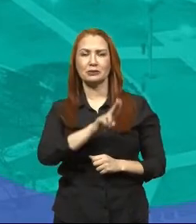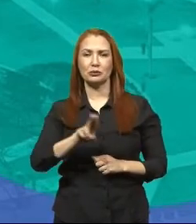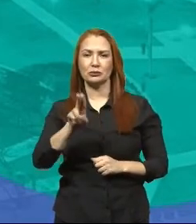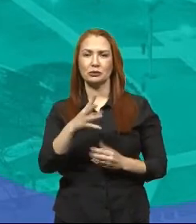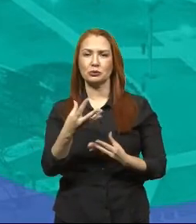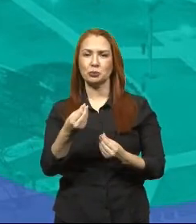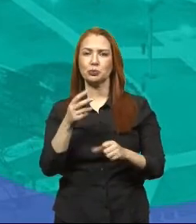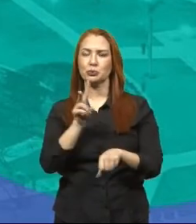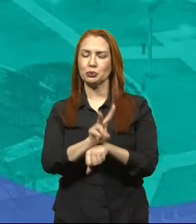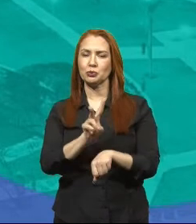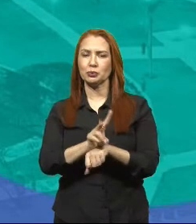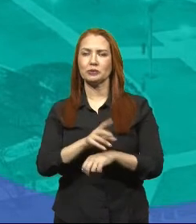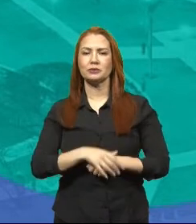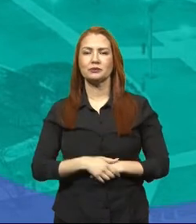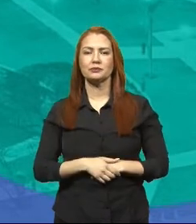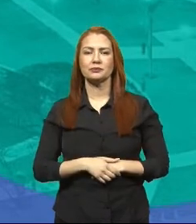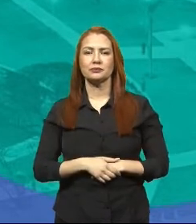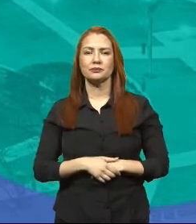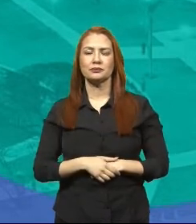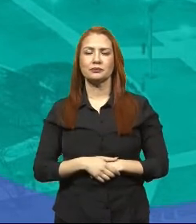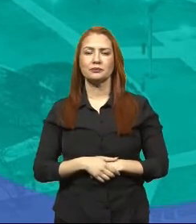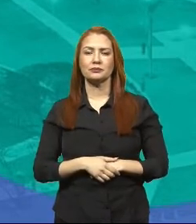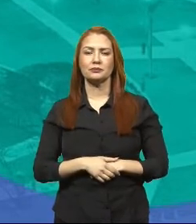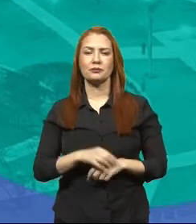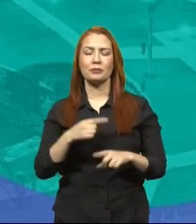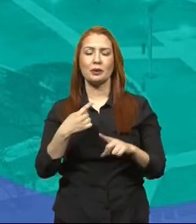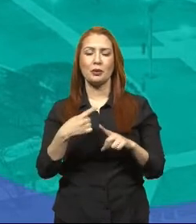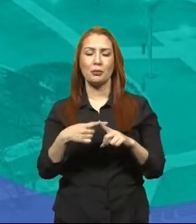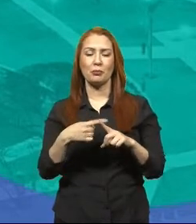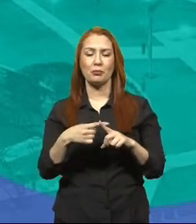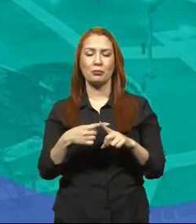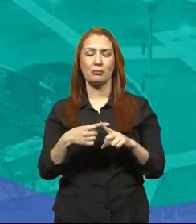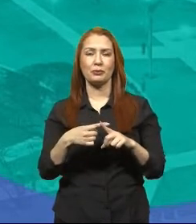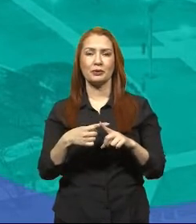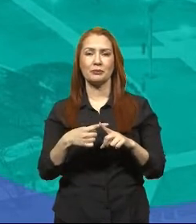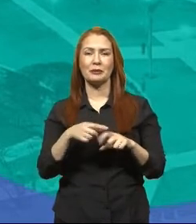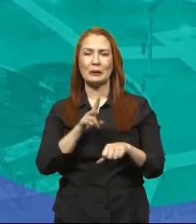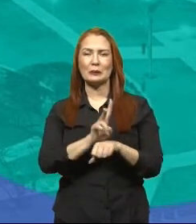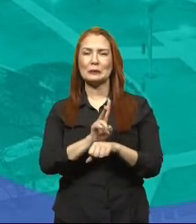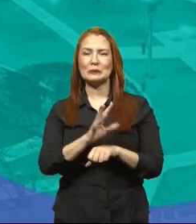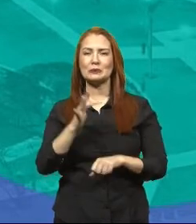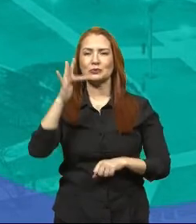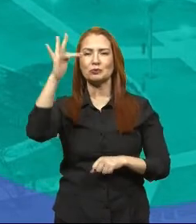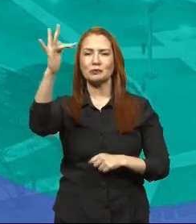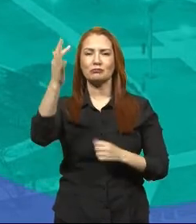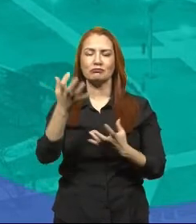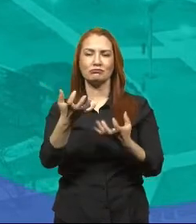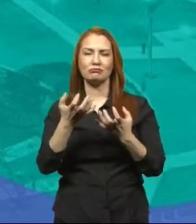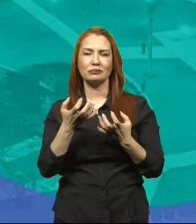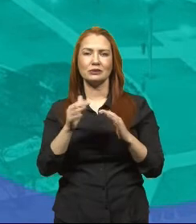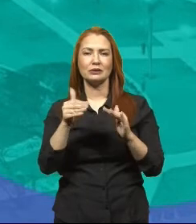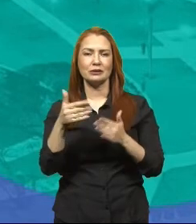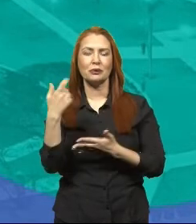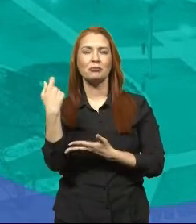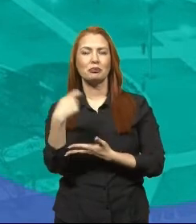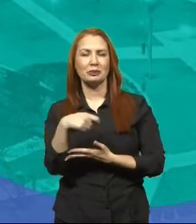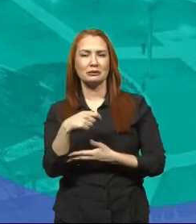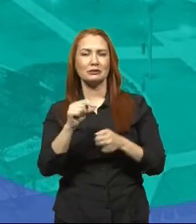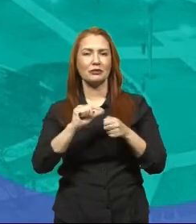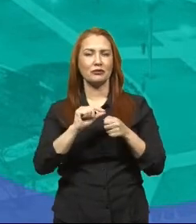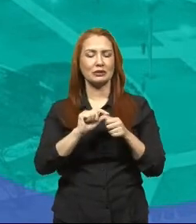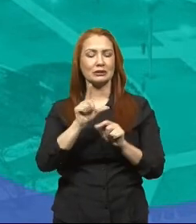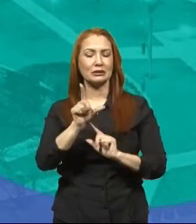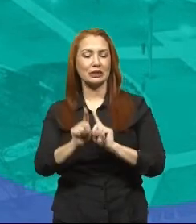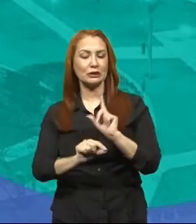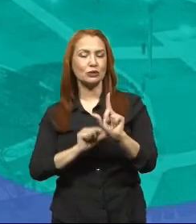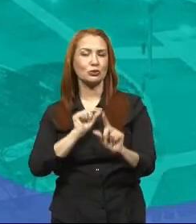que a gente tenha o futuro que queremos, né? A gente tem que fazer essas escolhas aí,